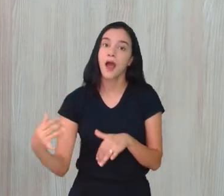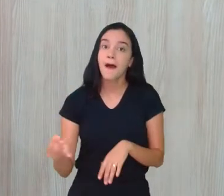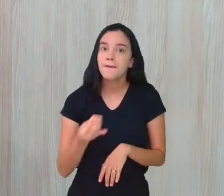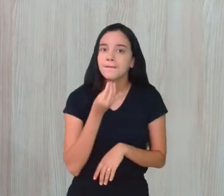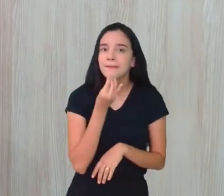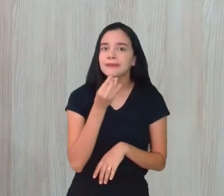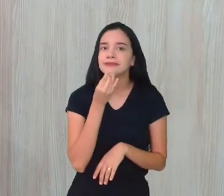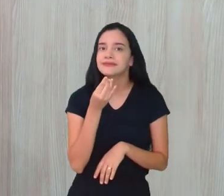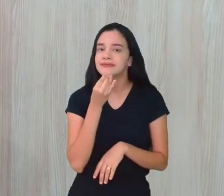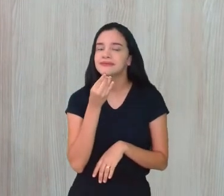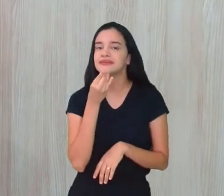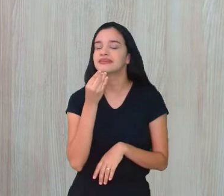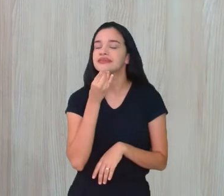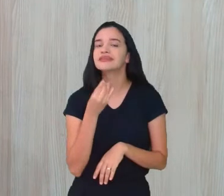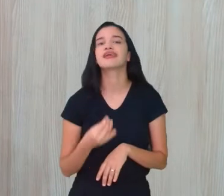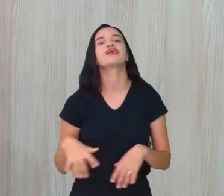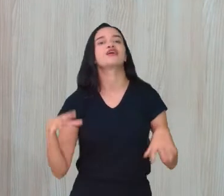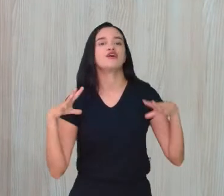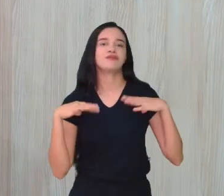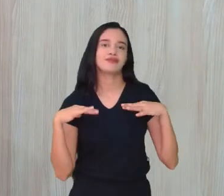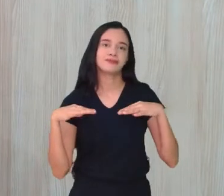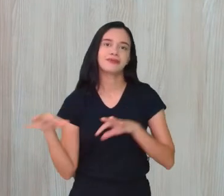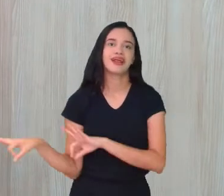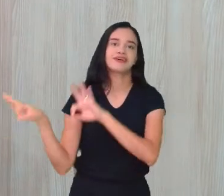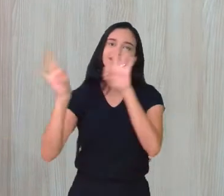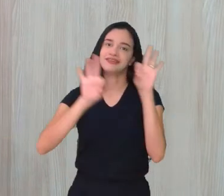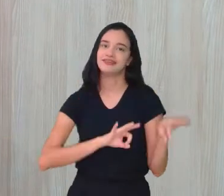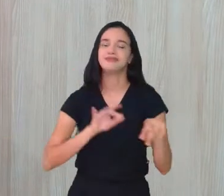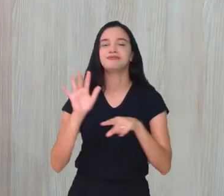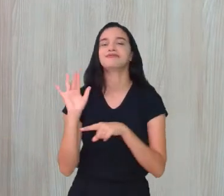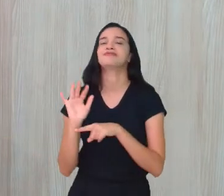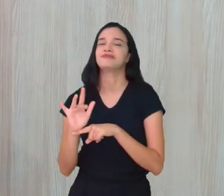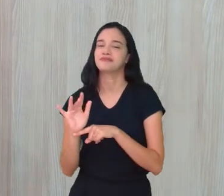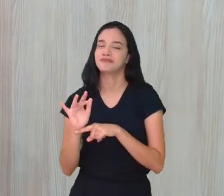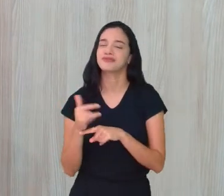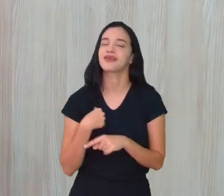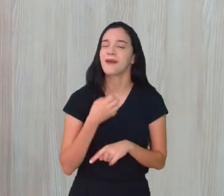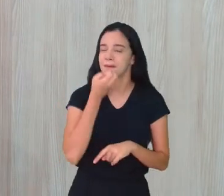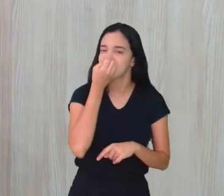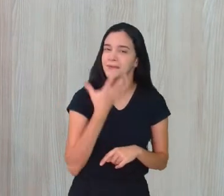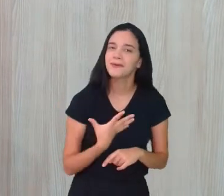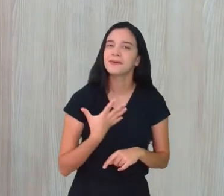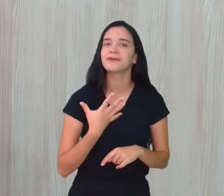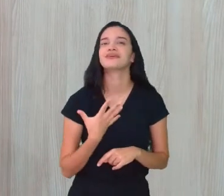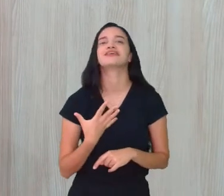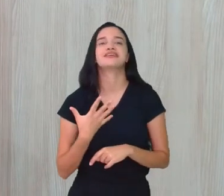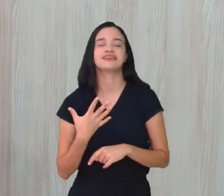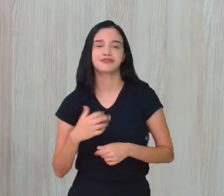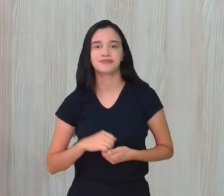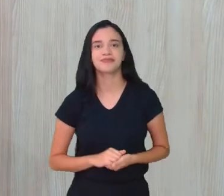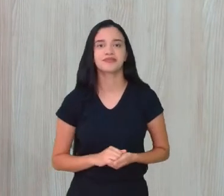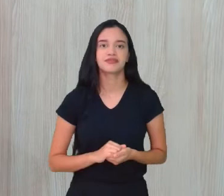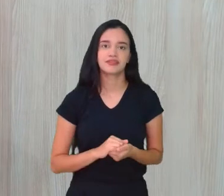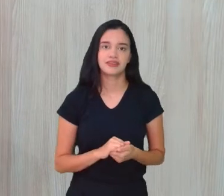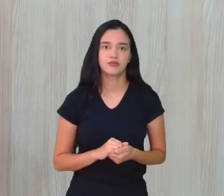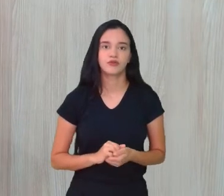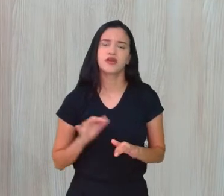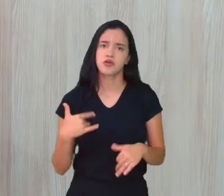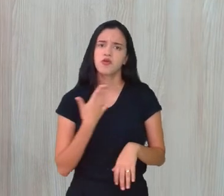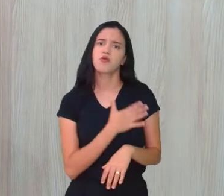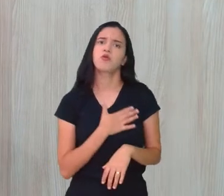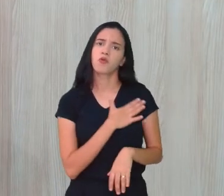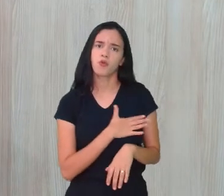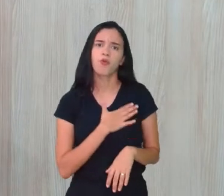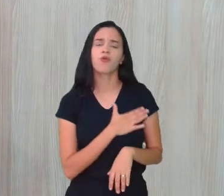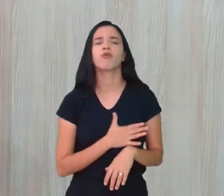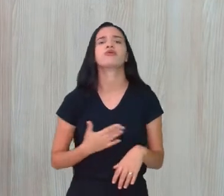aproveitei o feriado, né, para assistir um filminho. Muito bom. Coisa boa. E gosto